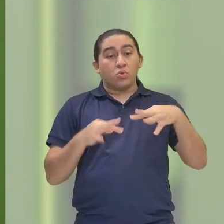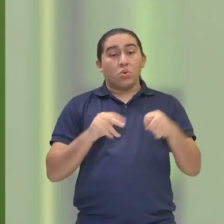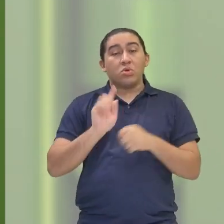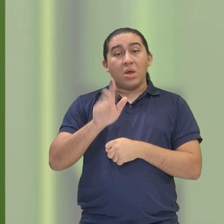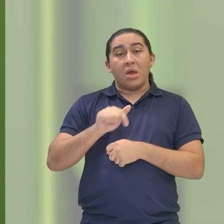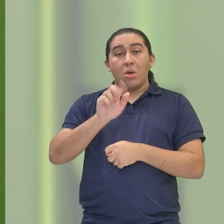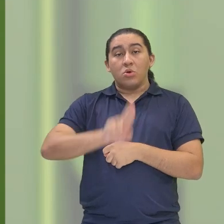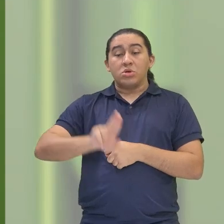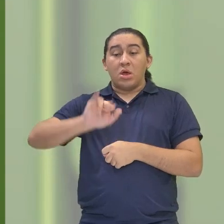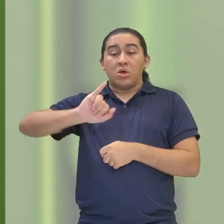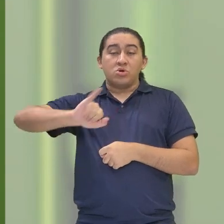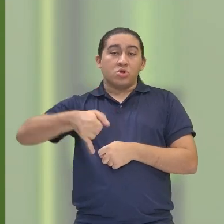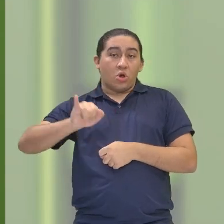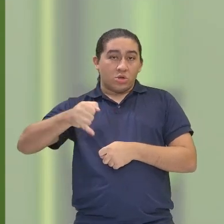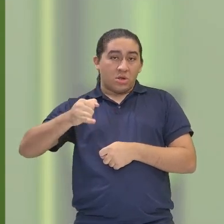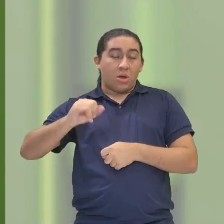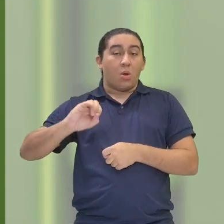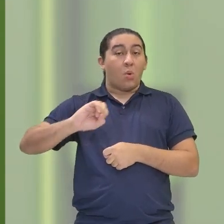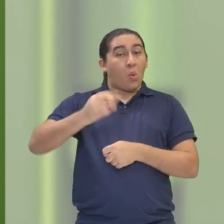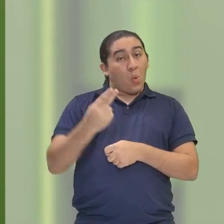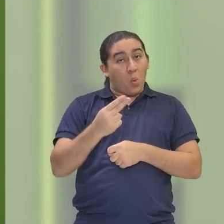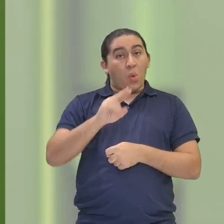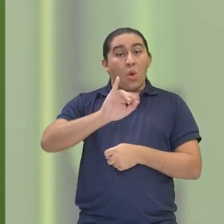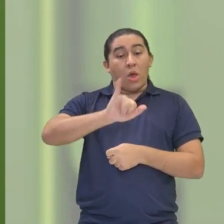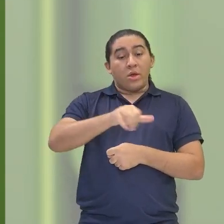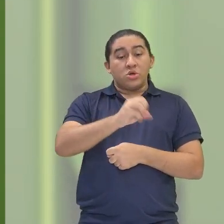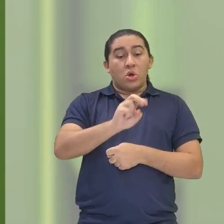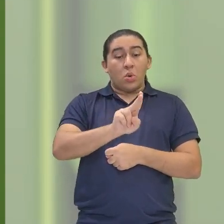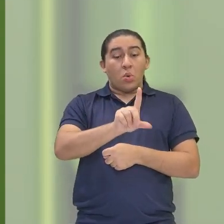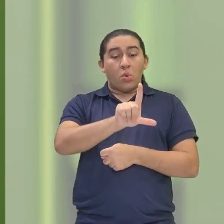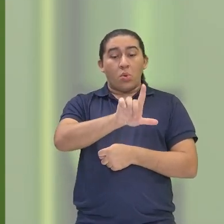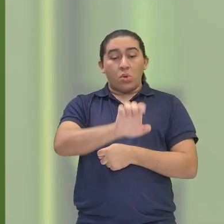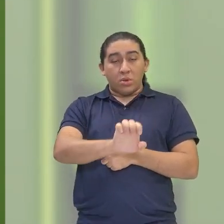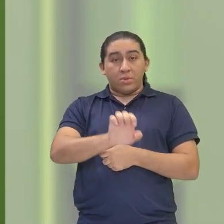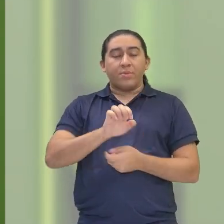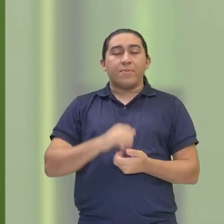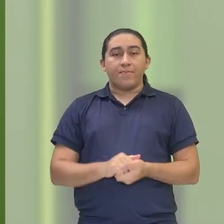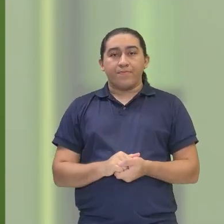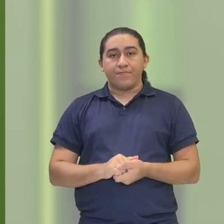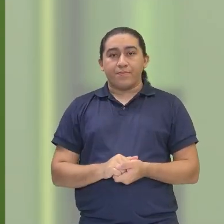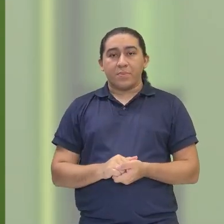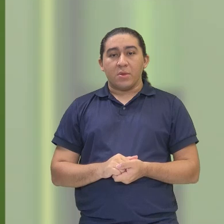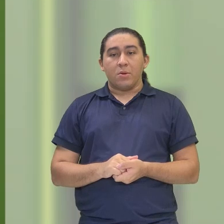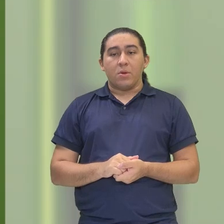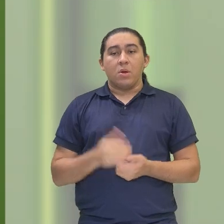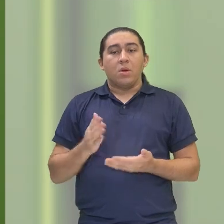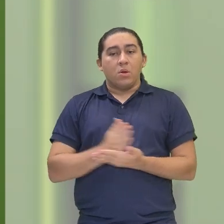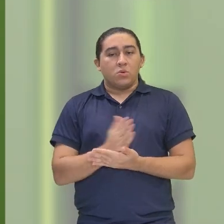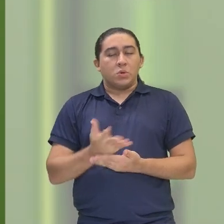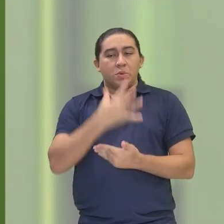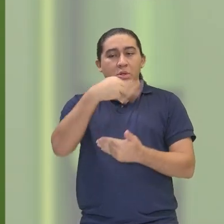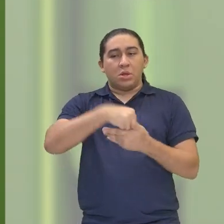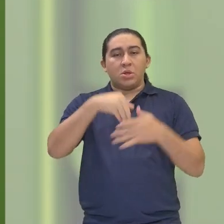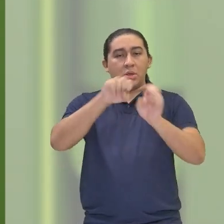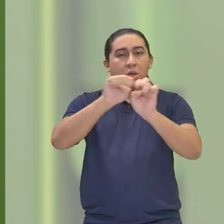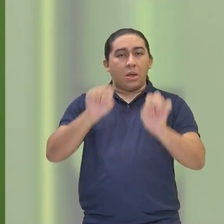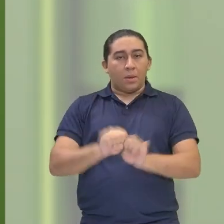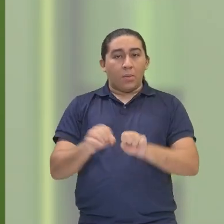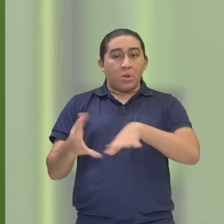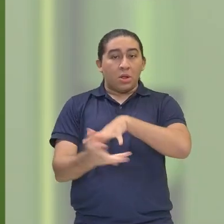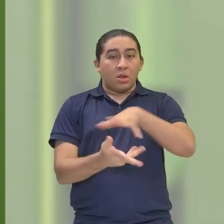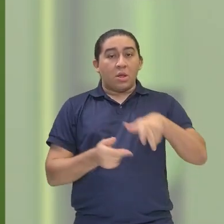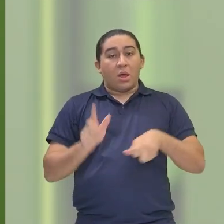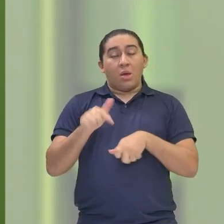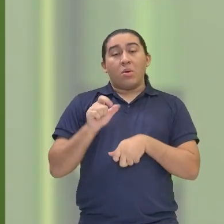que é pouco conhecido da população. A maioria das unidades de medida do sistema internacional, elas são